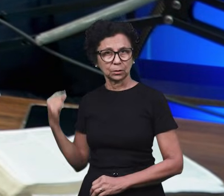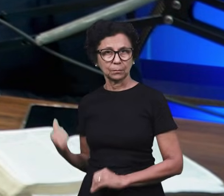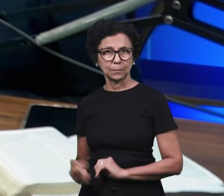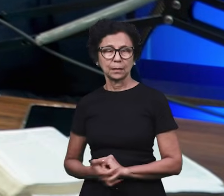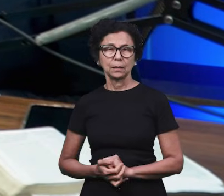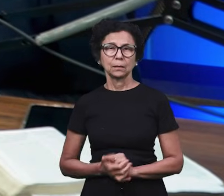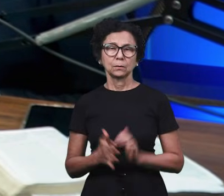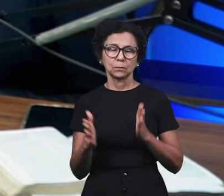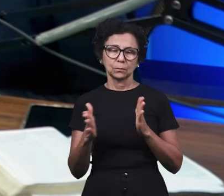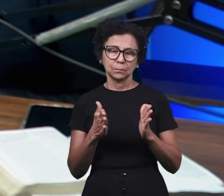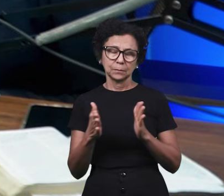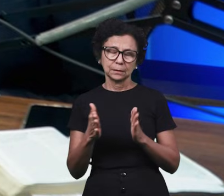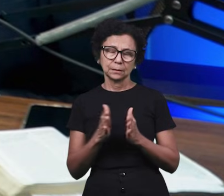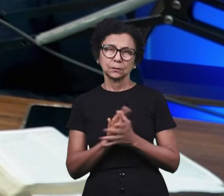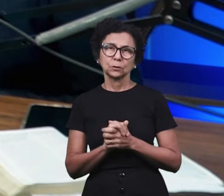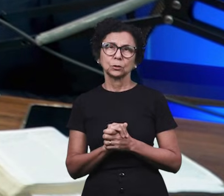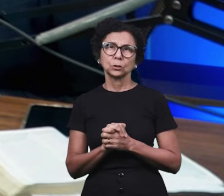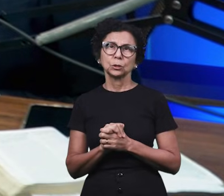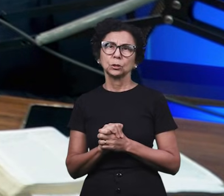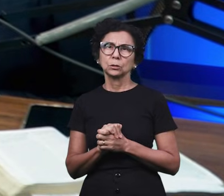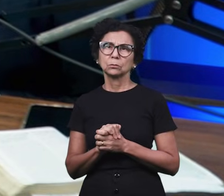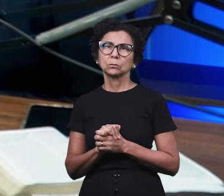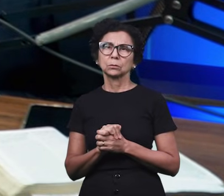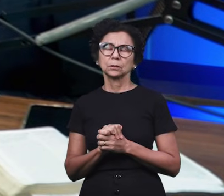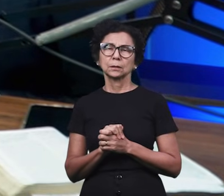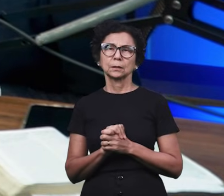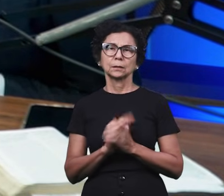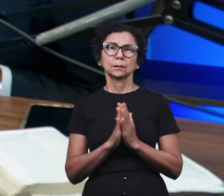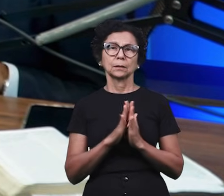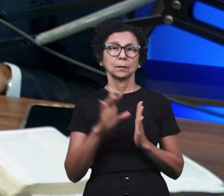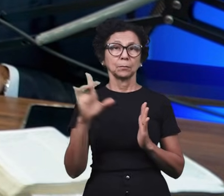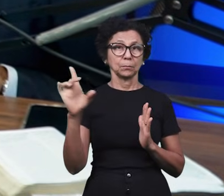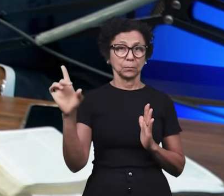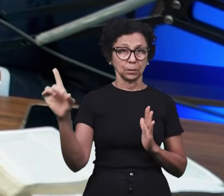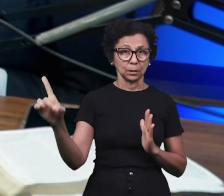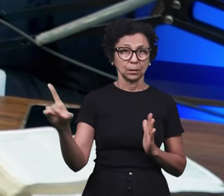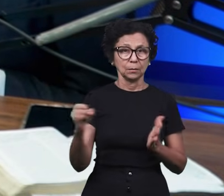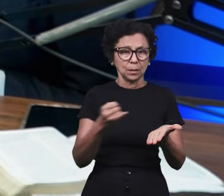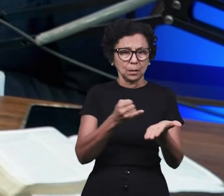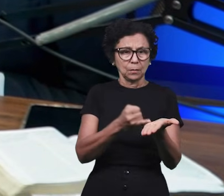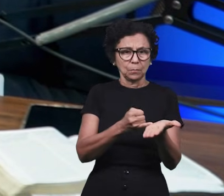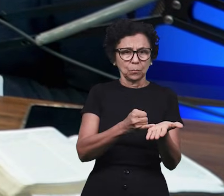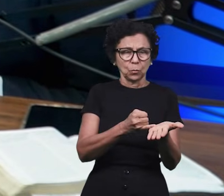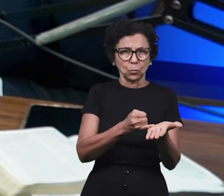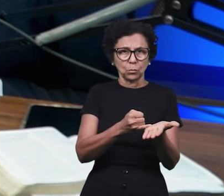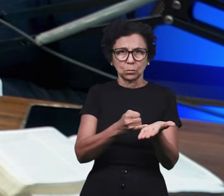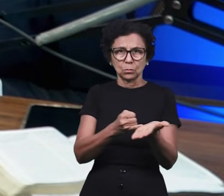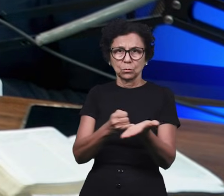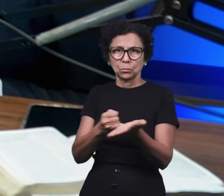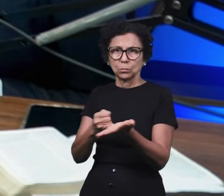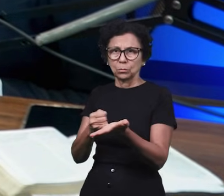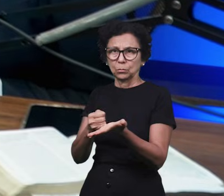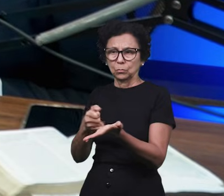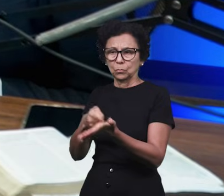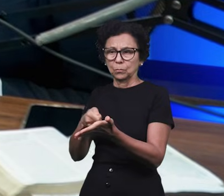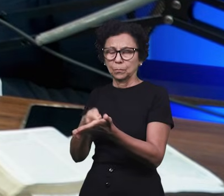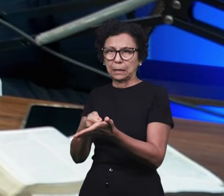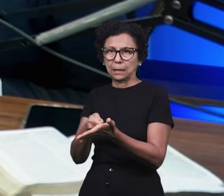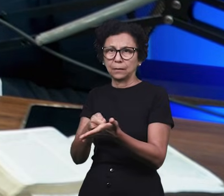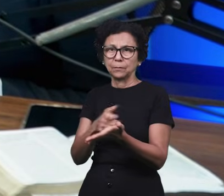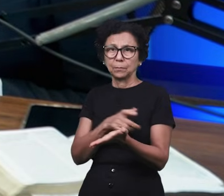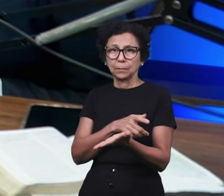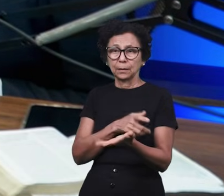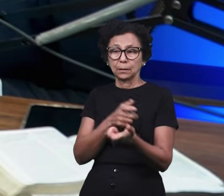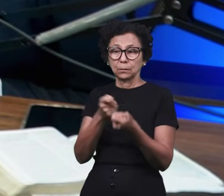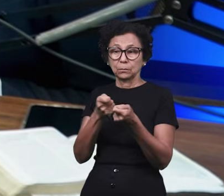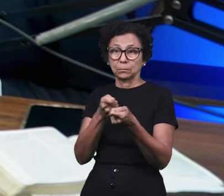tempos bíblicos, eram utilizados os impostos como uma forma de dominação daquele povo, né? E, de